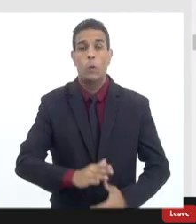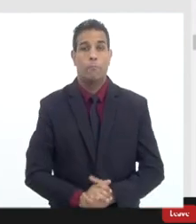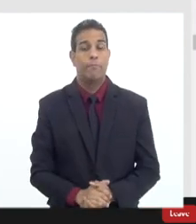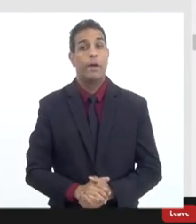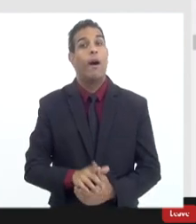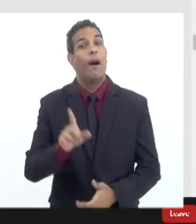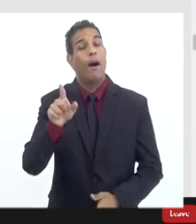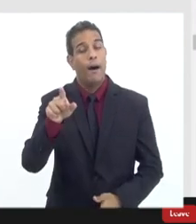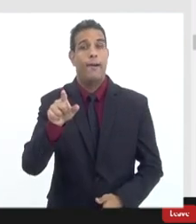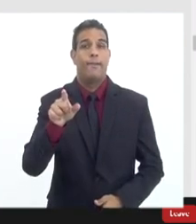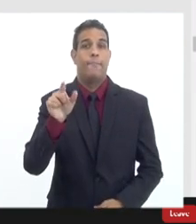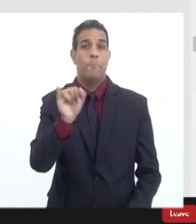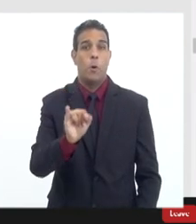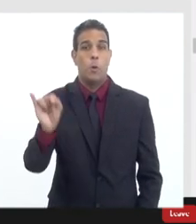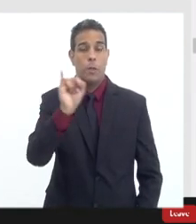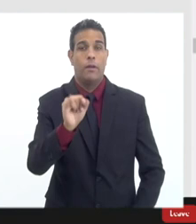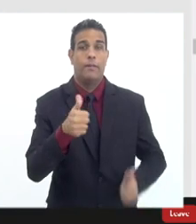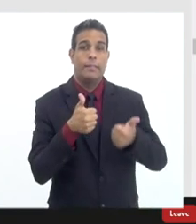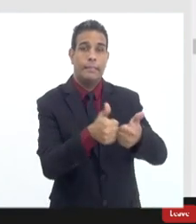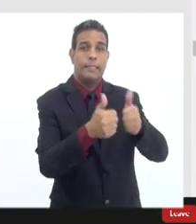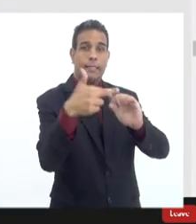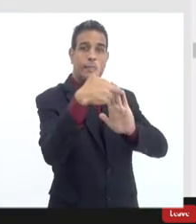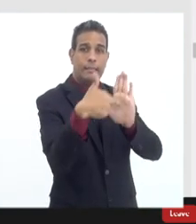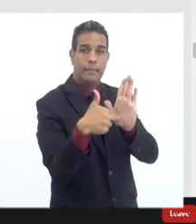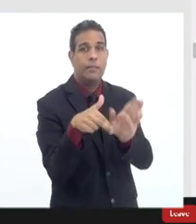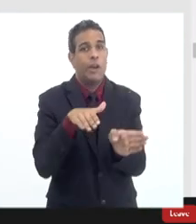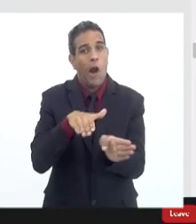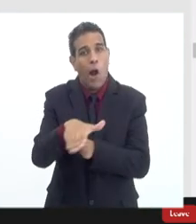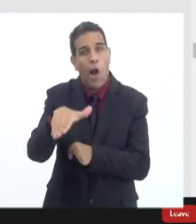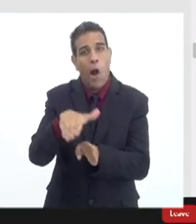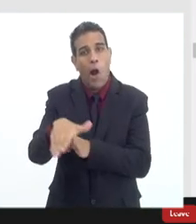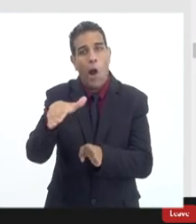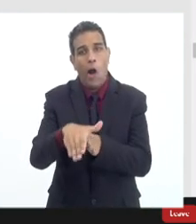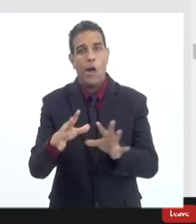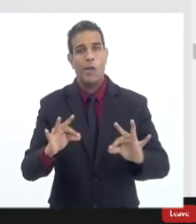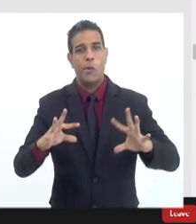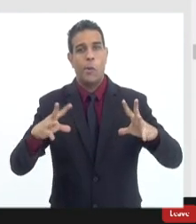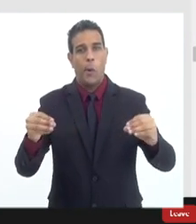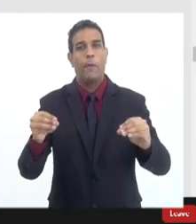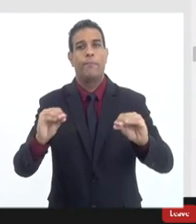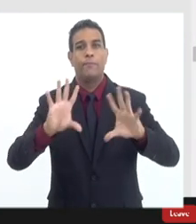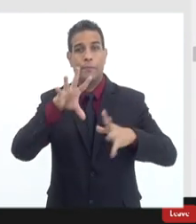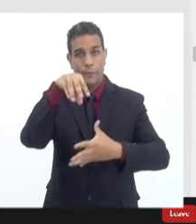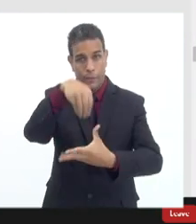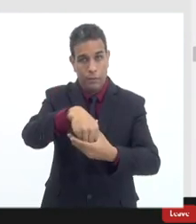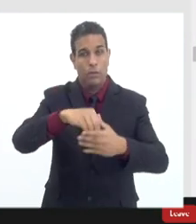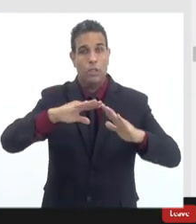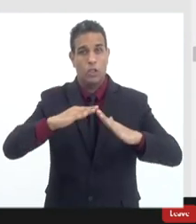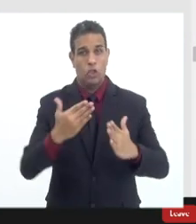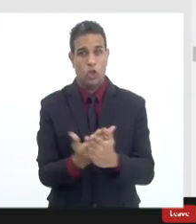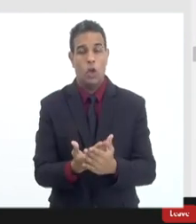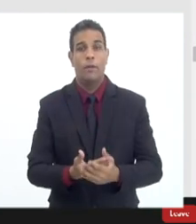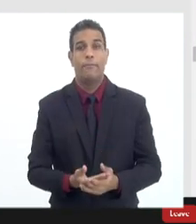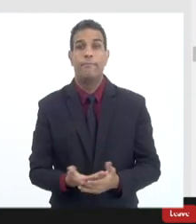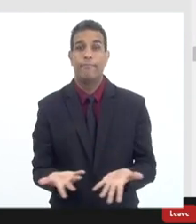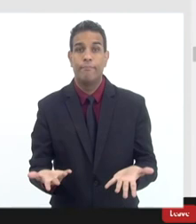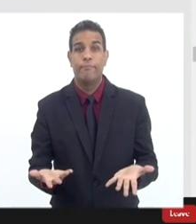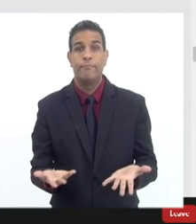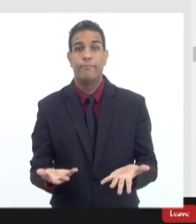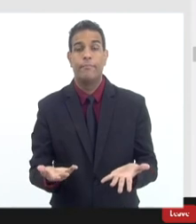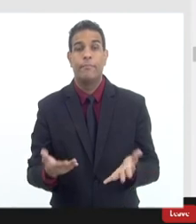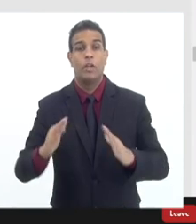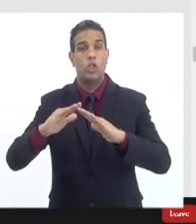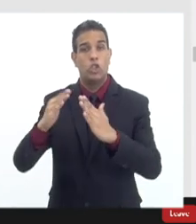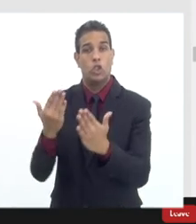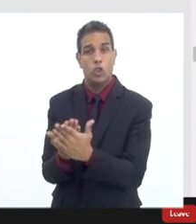é importante ter aí uma rigidez dos protocolos, ter essa orientação também às unidades escolares. A grande maioria das escolas